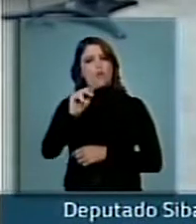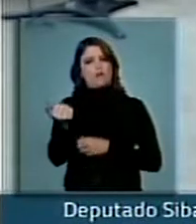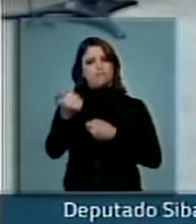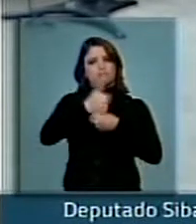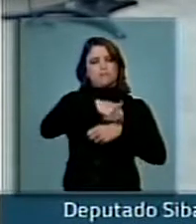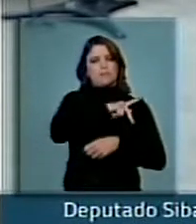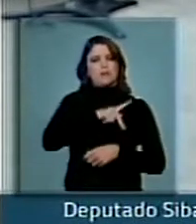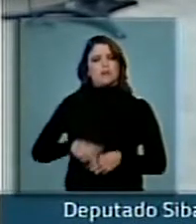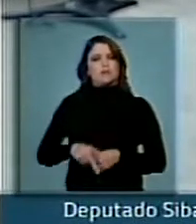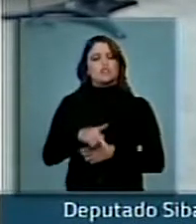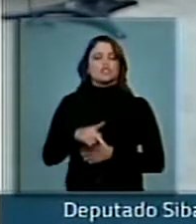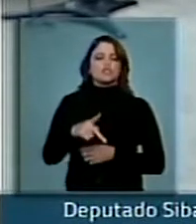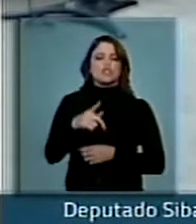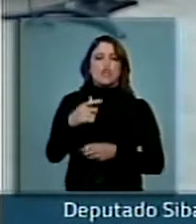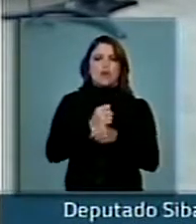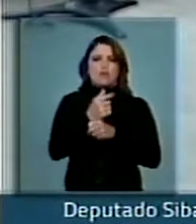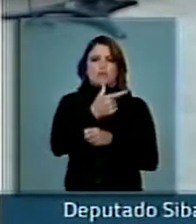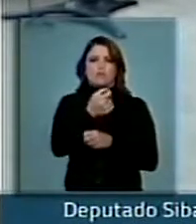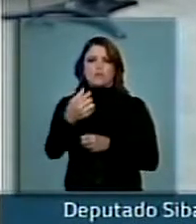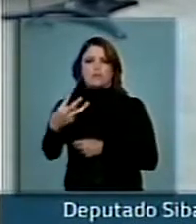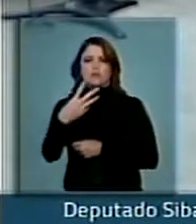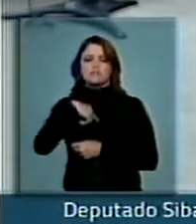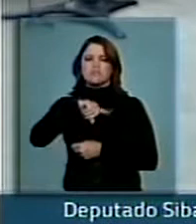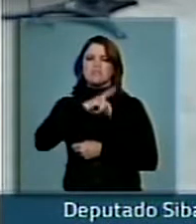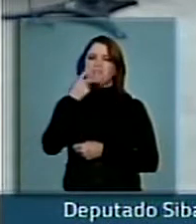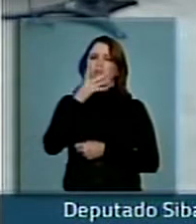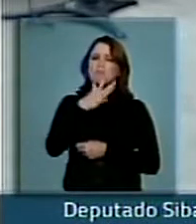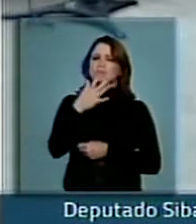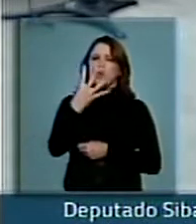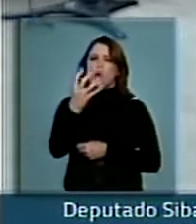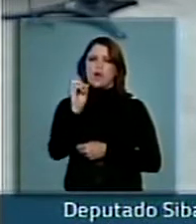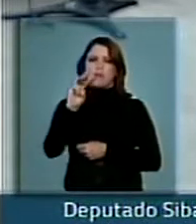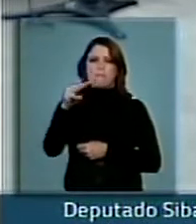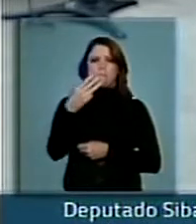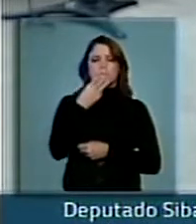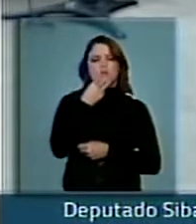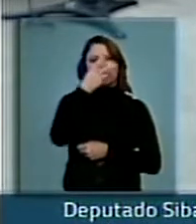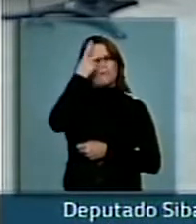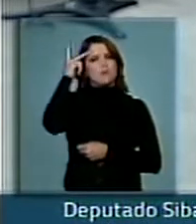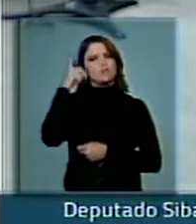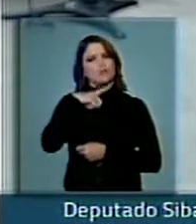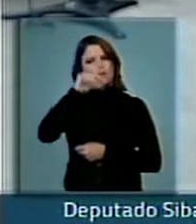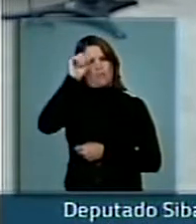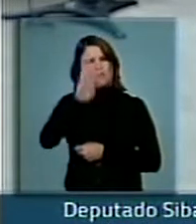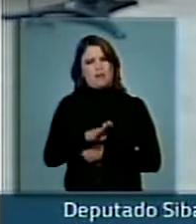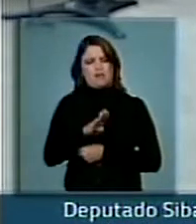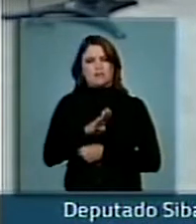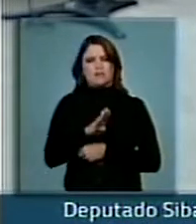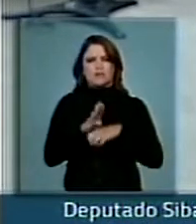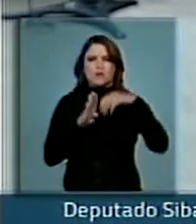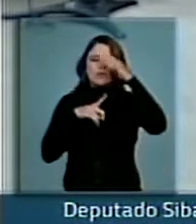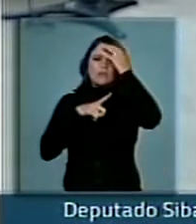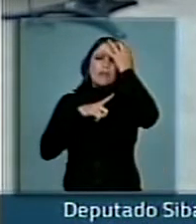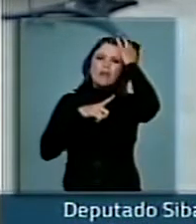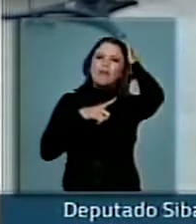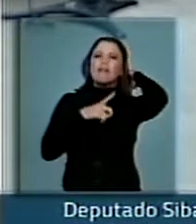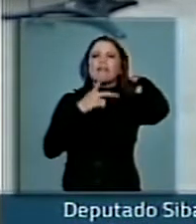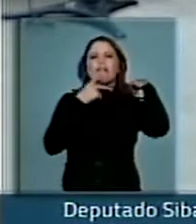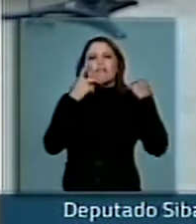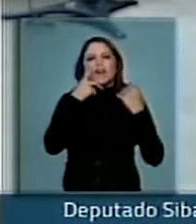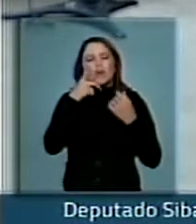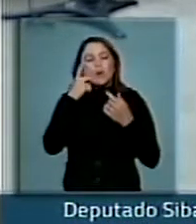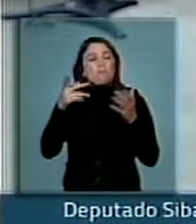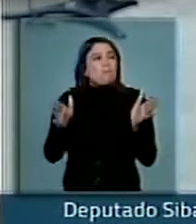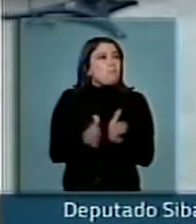governo, em 2003, nós tínhamos ali perto de 40 milhões de pessoas no Brasil vivendo em situação